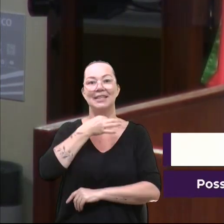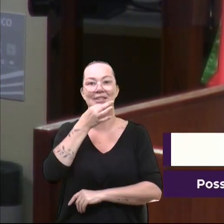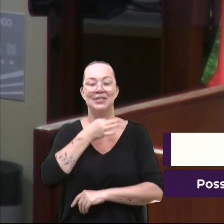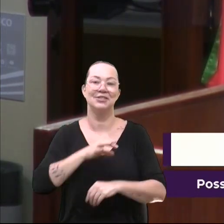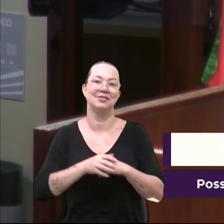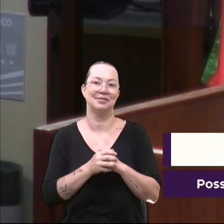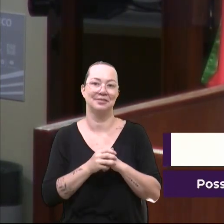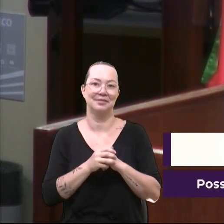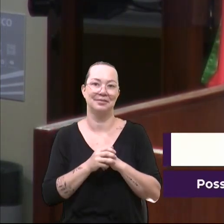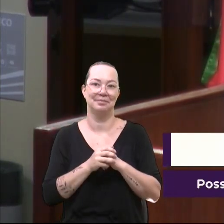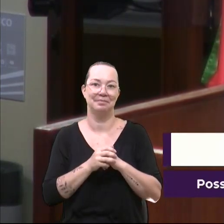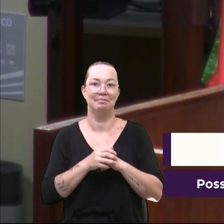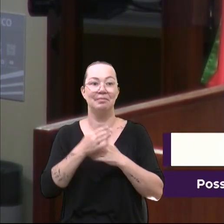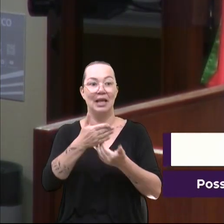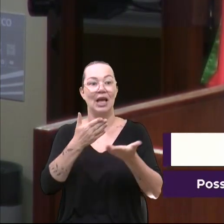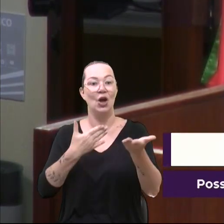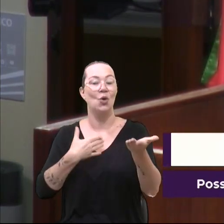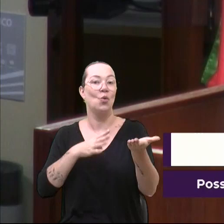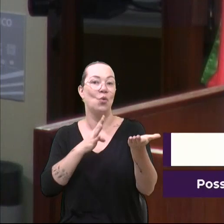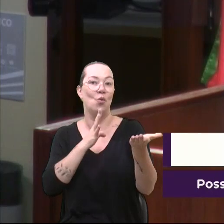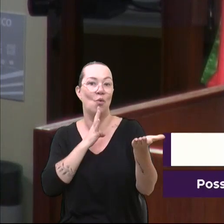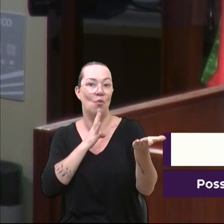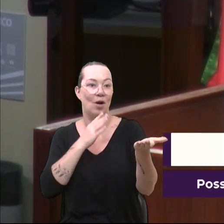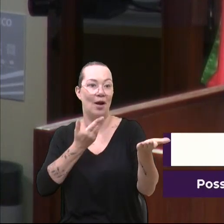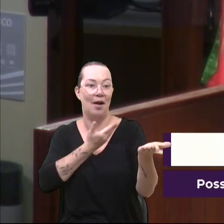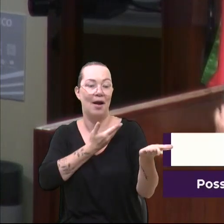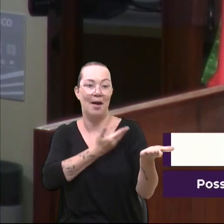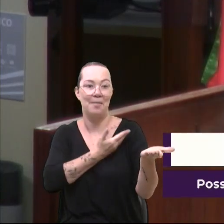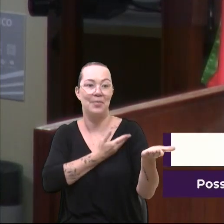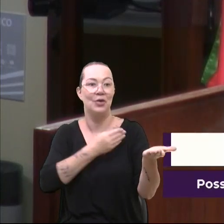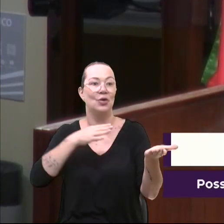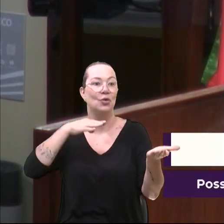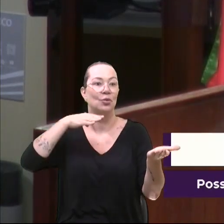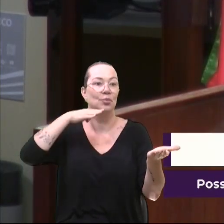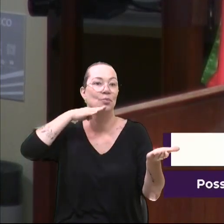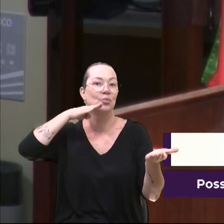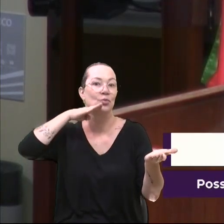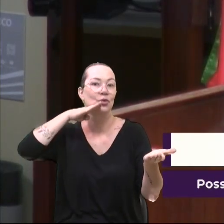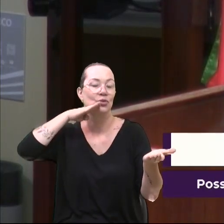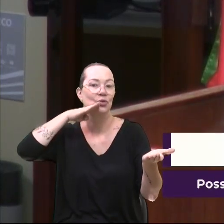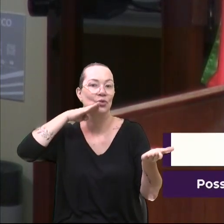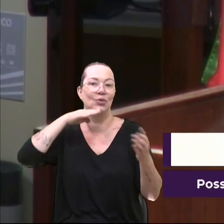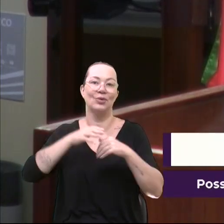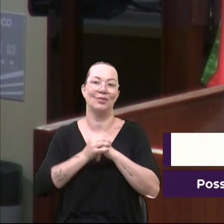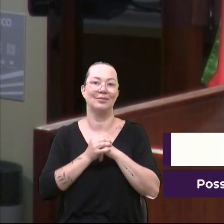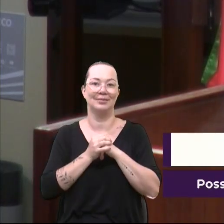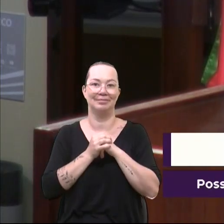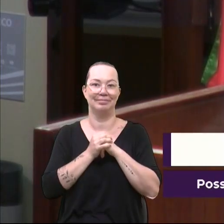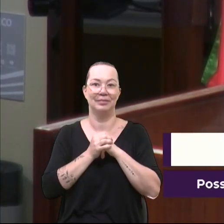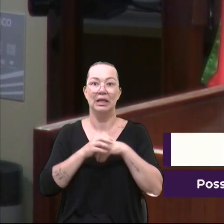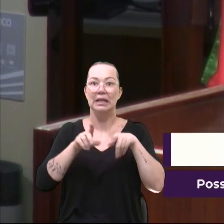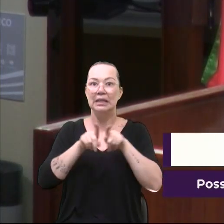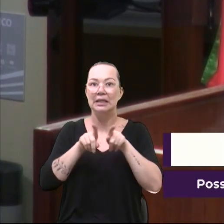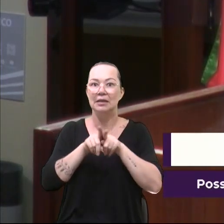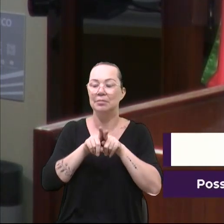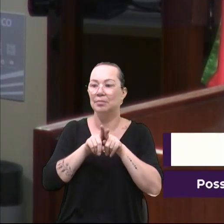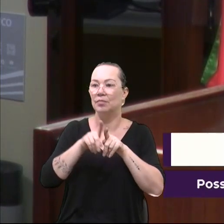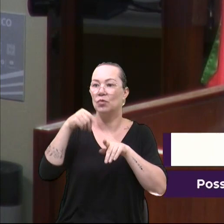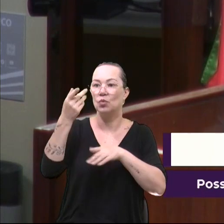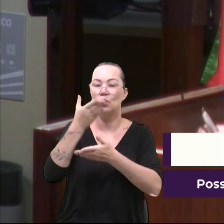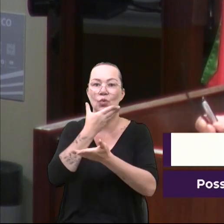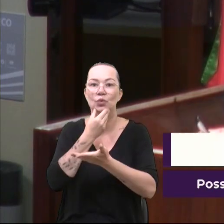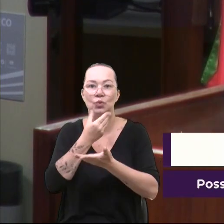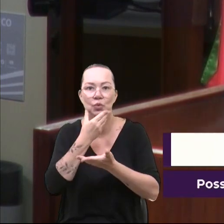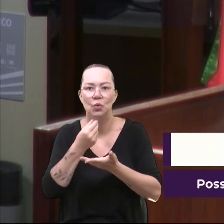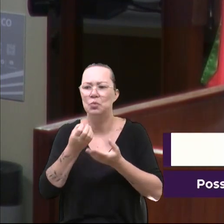indicada pelo nosso colega Bortola. O José Martins, fundador da Marco Polo, 95 anos, lúcido,